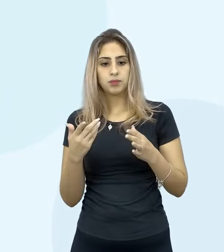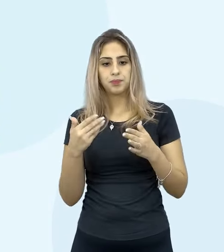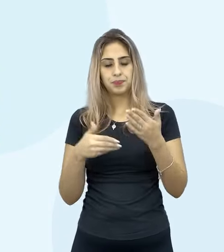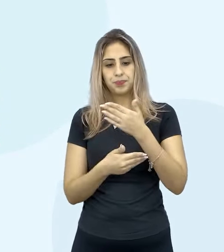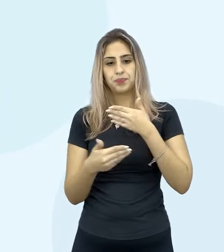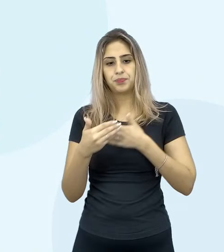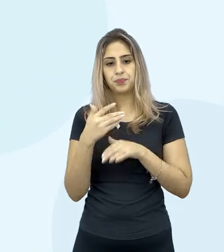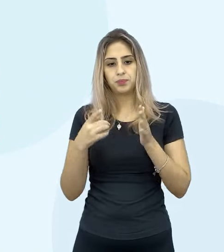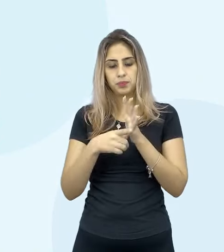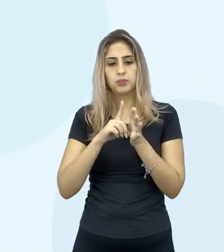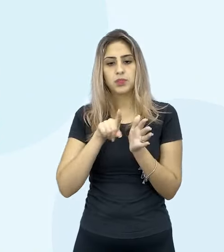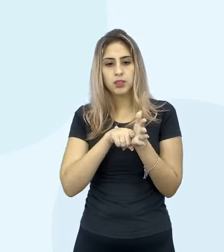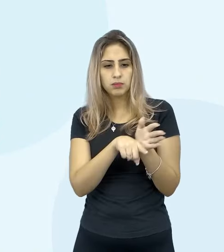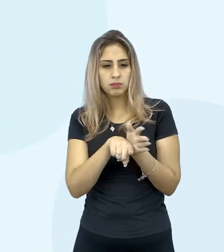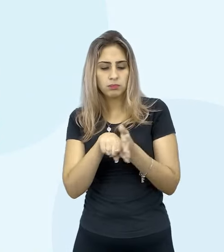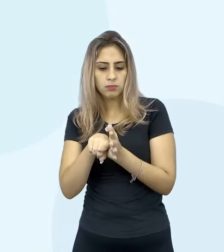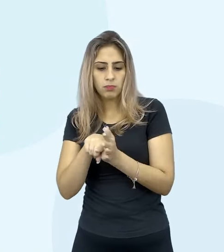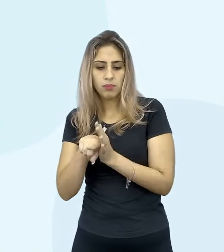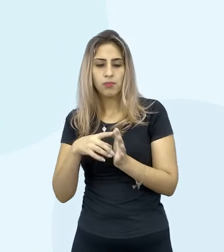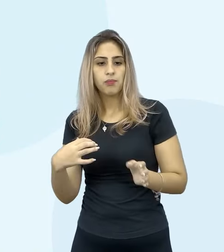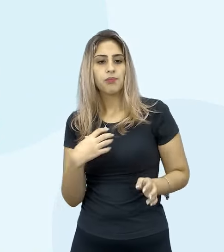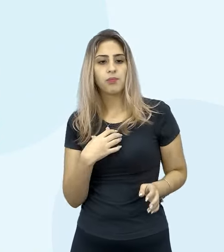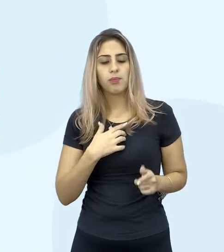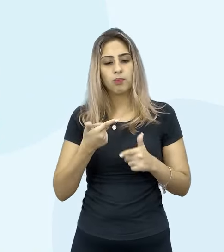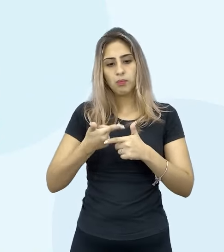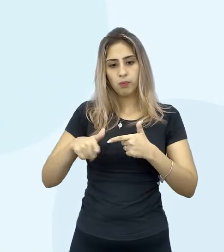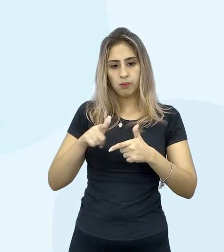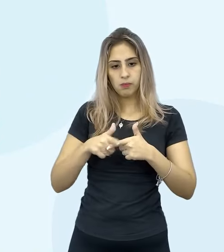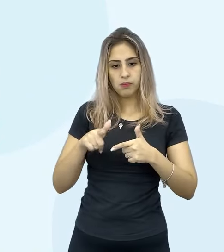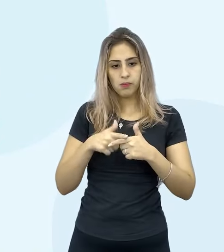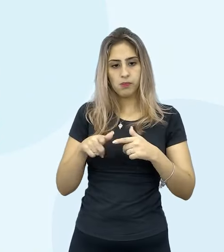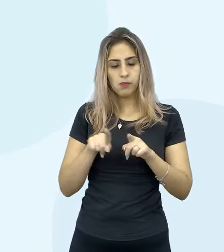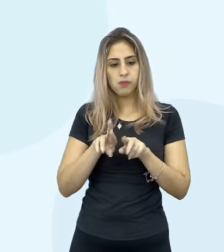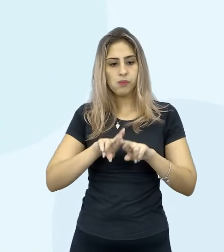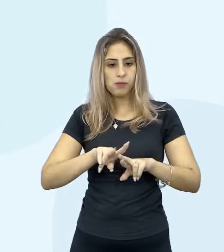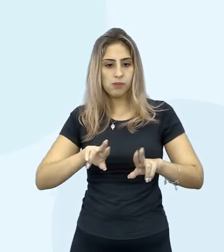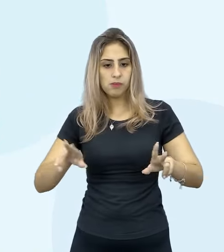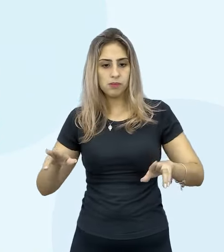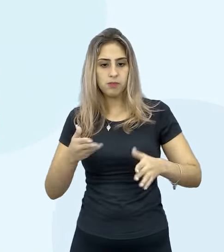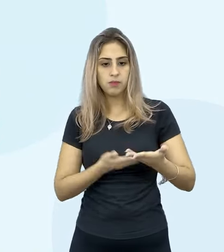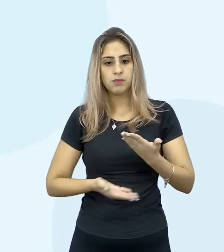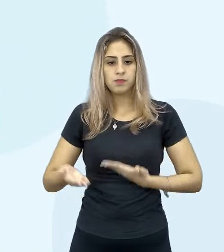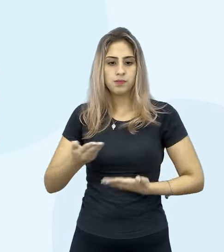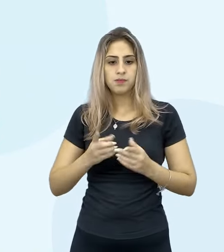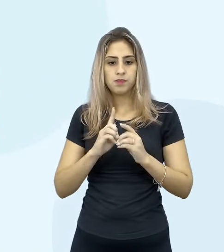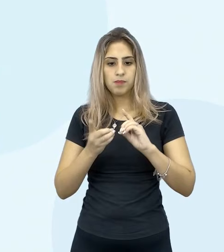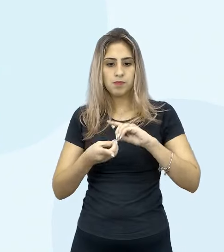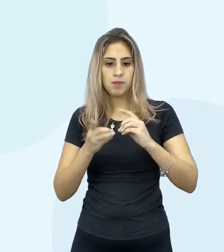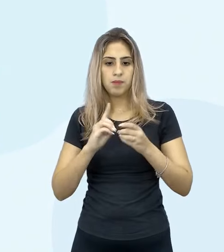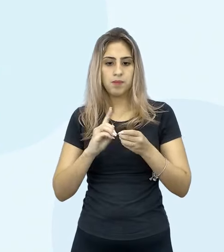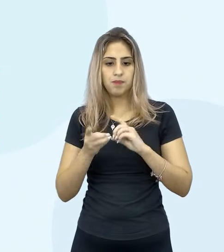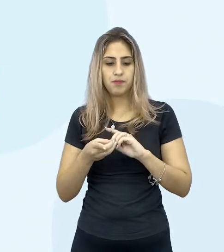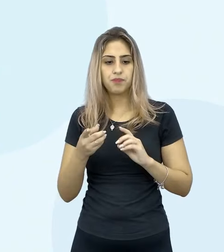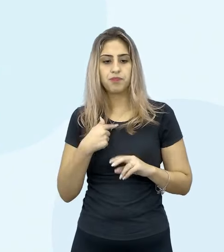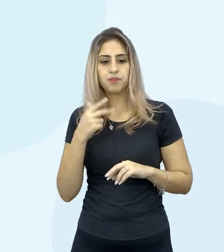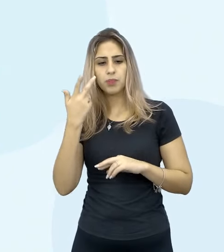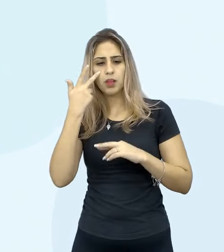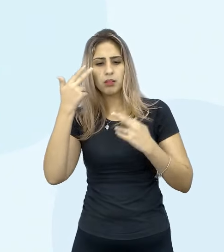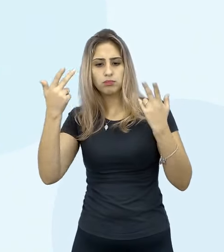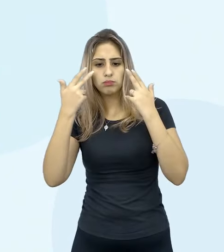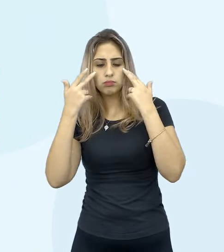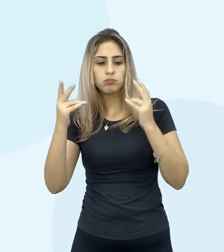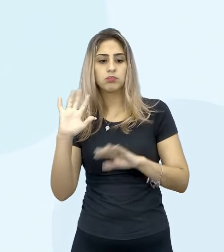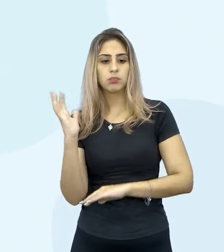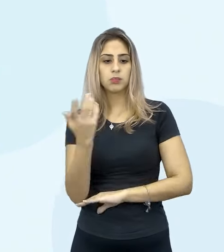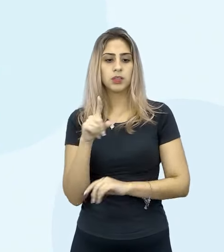anterior, que é investigar e analisar situações, problemas e variáveis que interferem na dinâmica de fenômenos da natureza